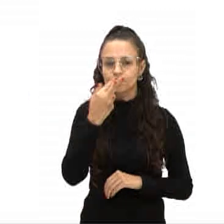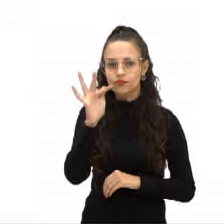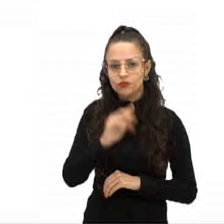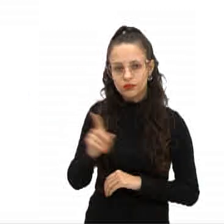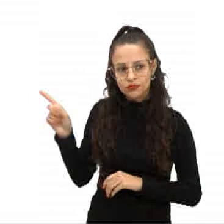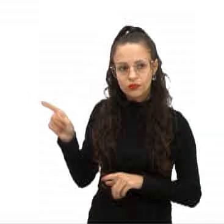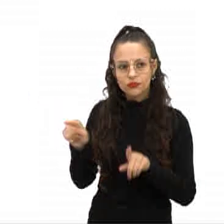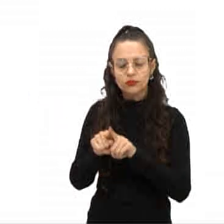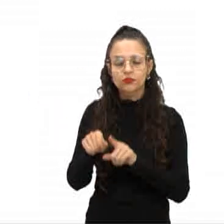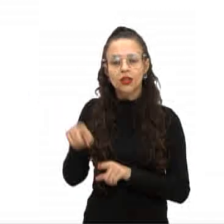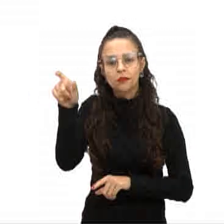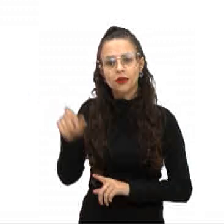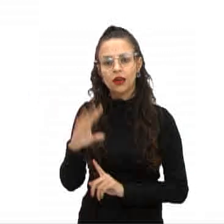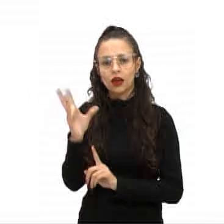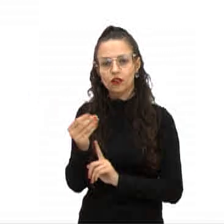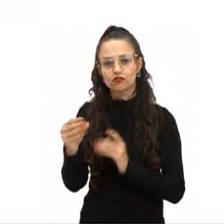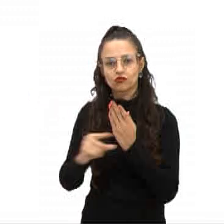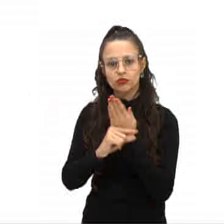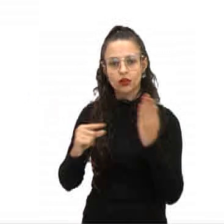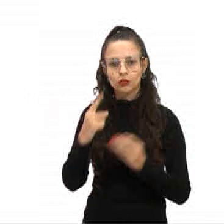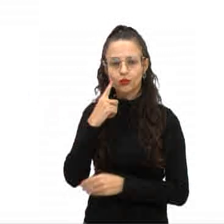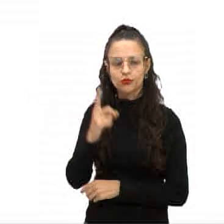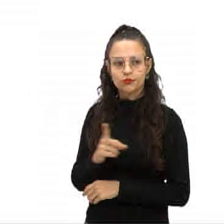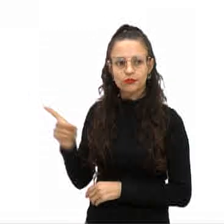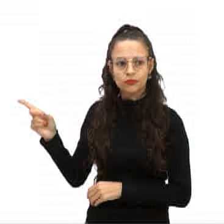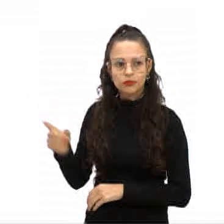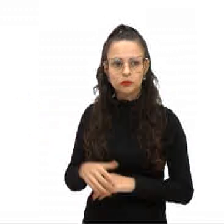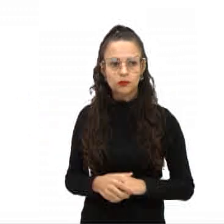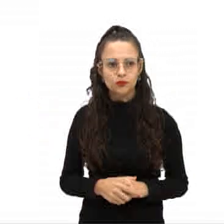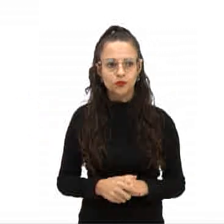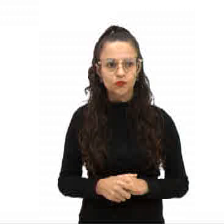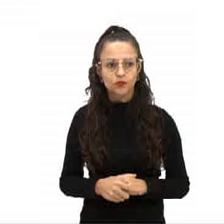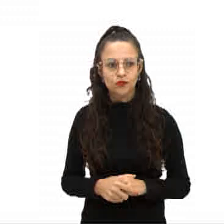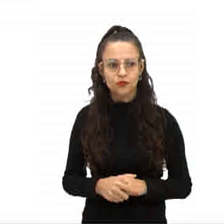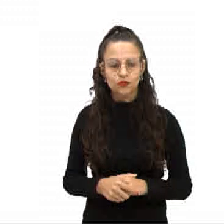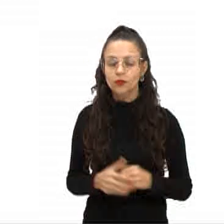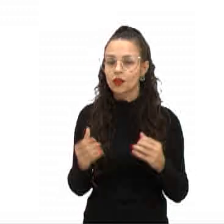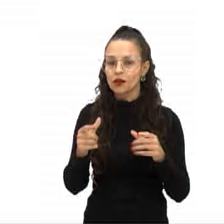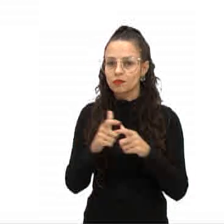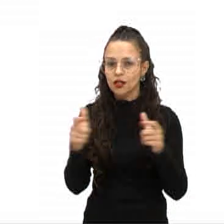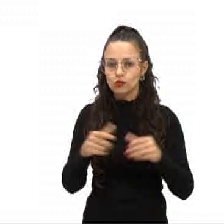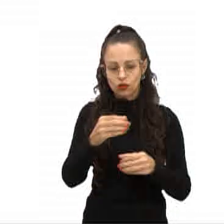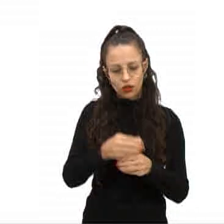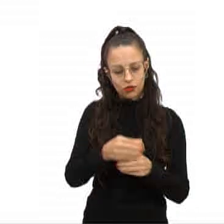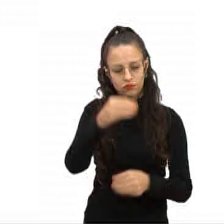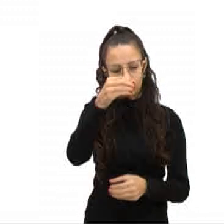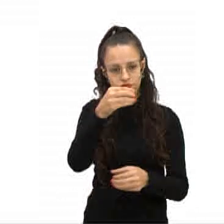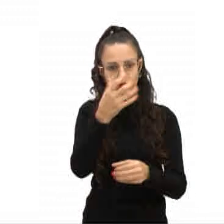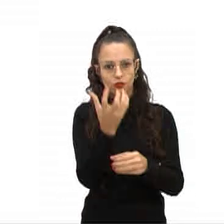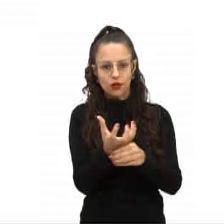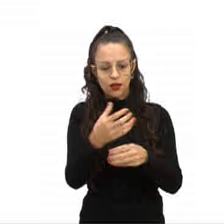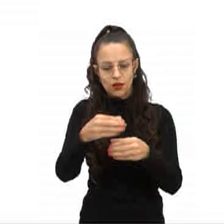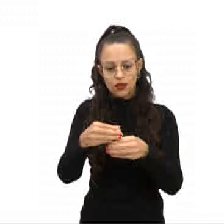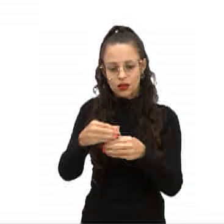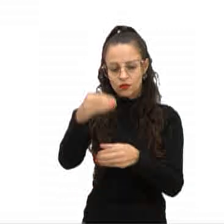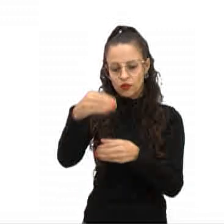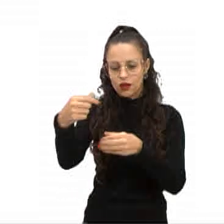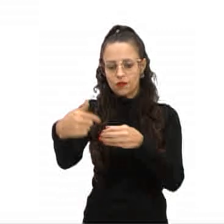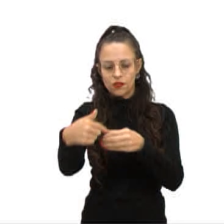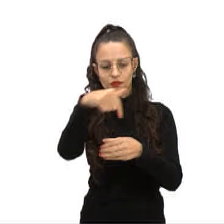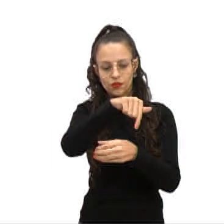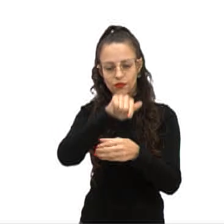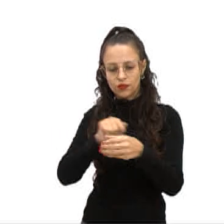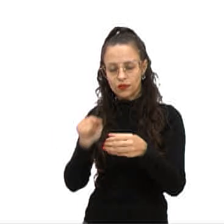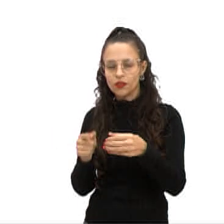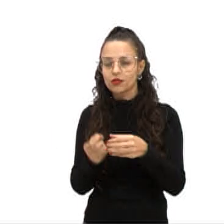dos artistas daquela época também, Santa Maria Madaria Madalena. A maioria dos capitéis eram em quatro faces, né, pessoal? E contava um pouquinho